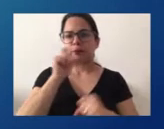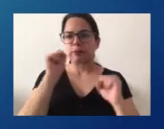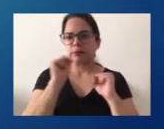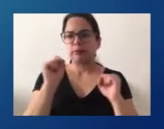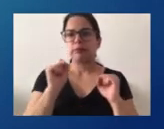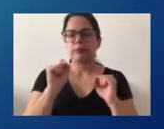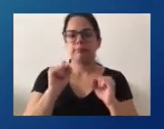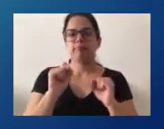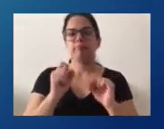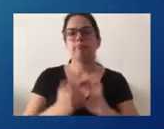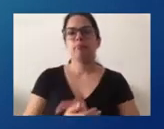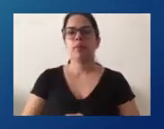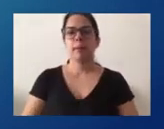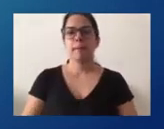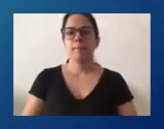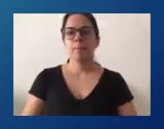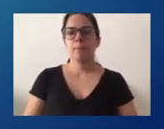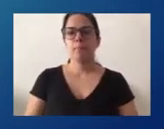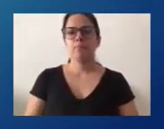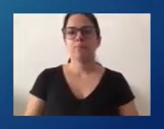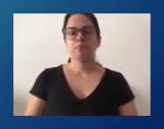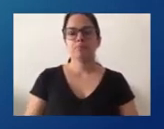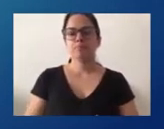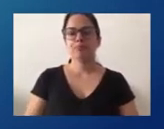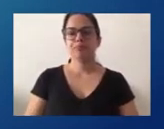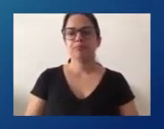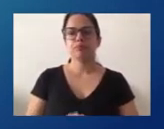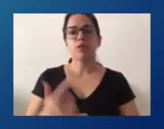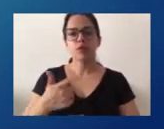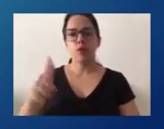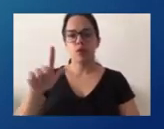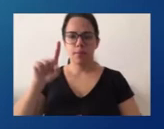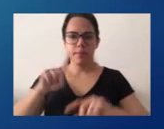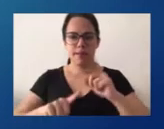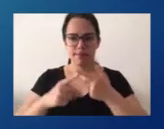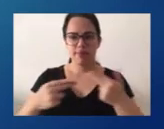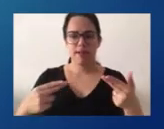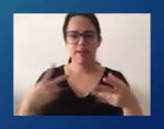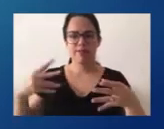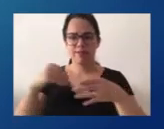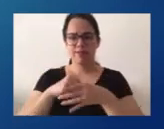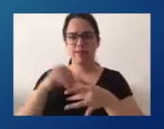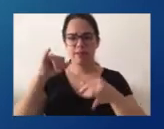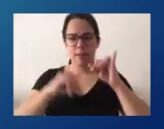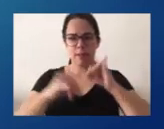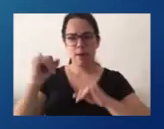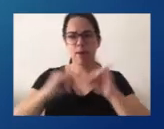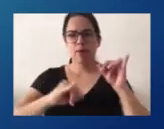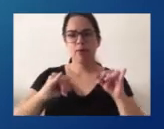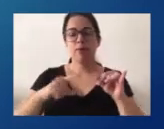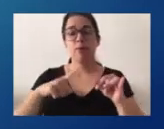luvas. Então, são as luvas apropriadas para a manipulação desses materiais a baixas temperaturas.